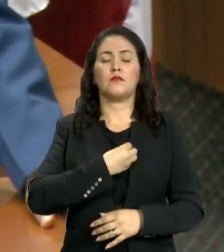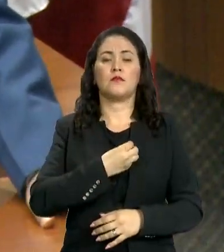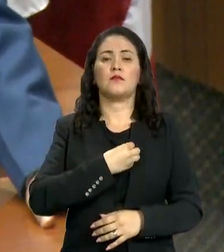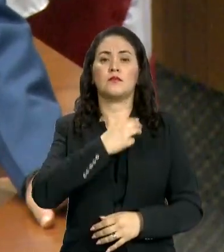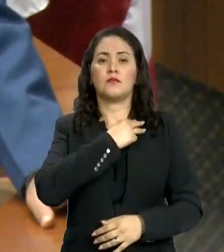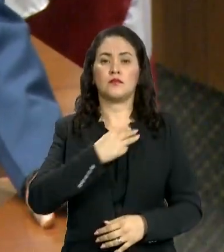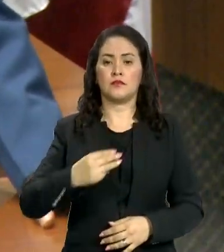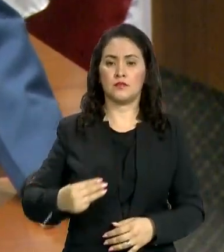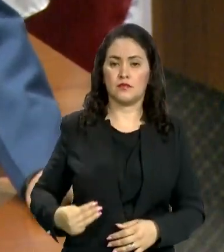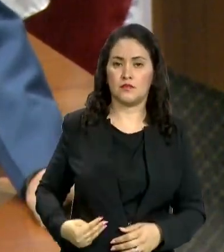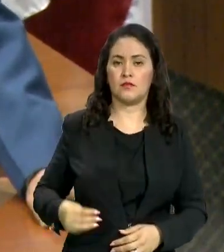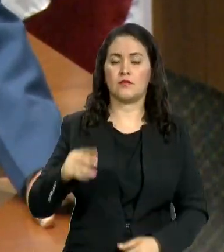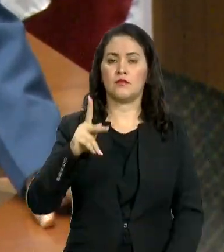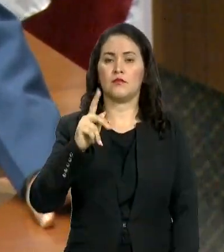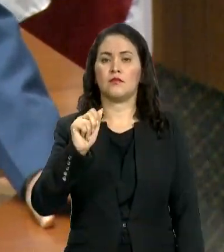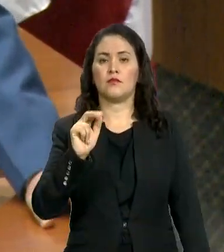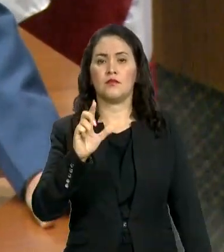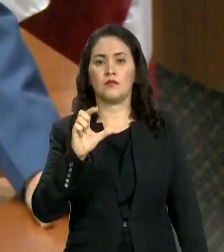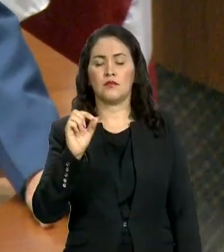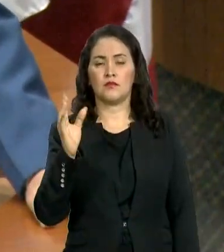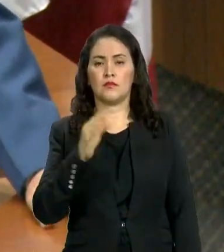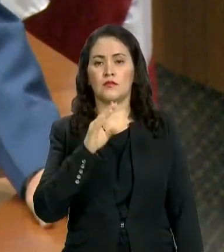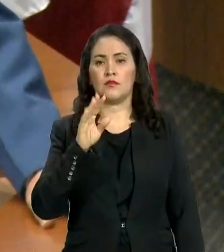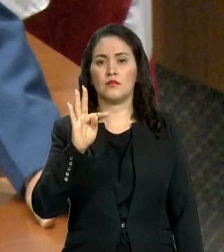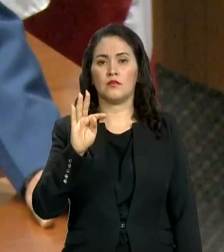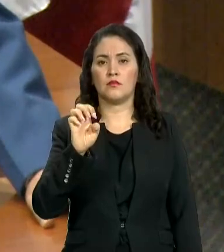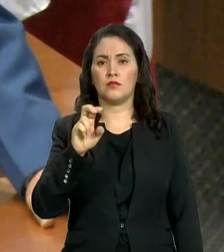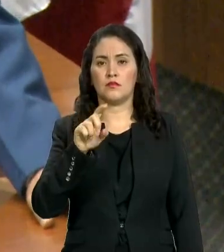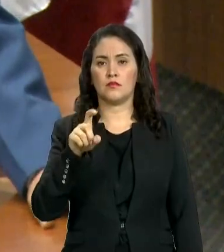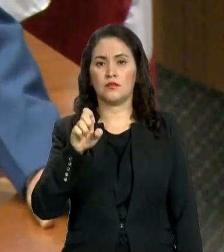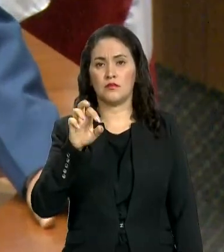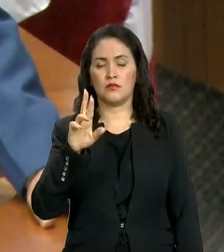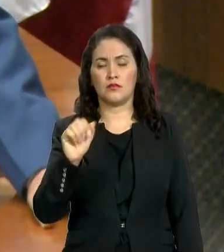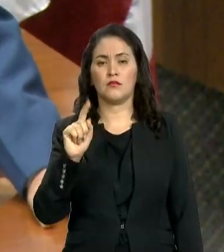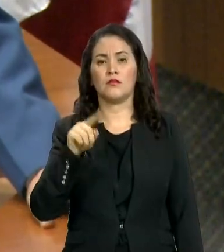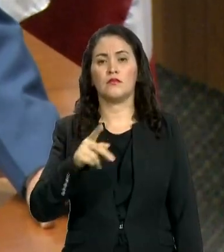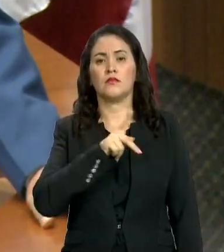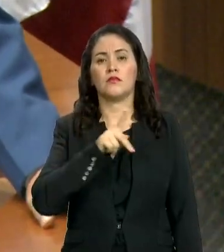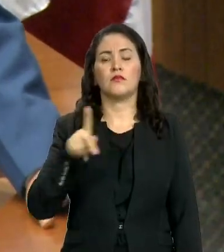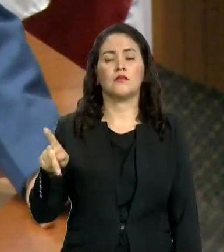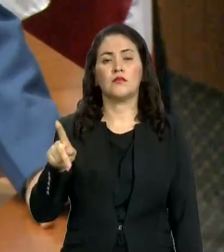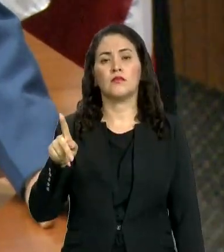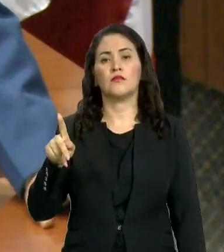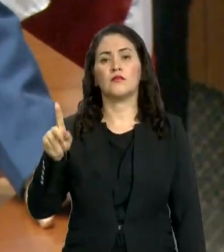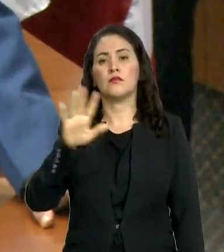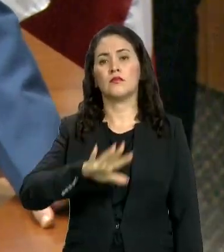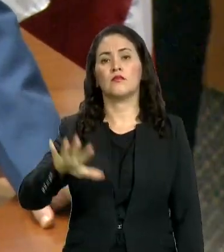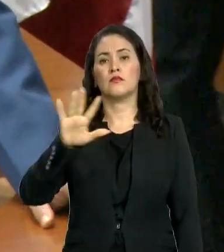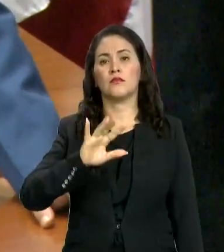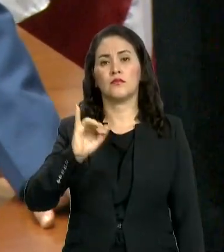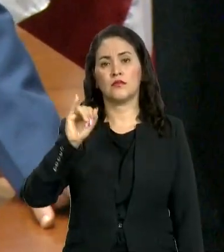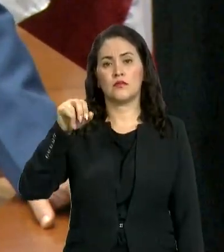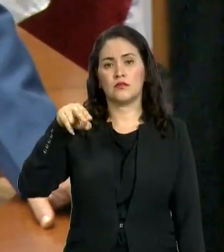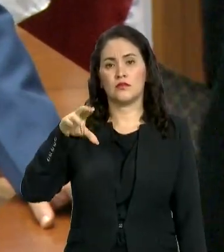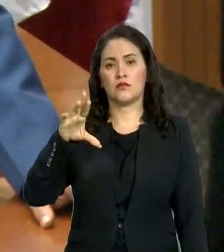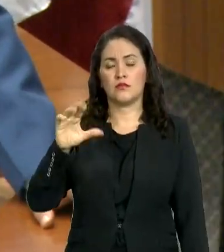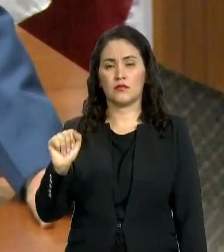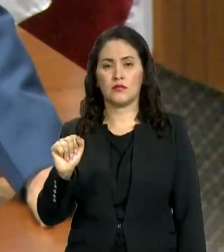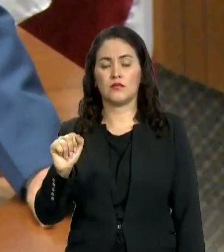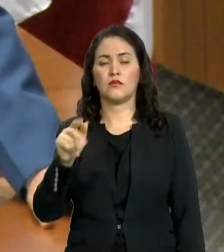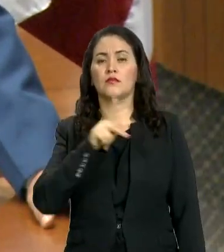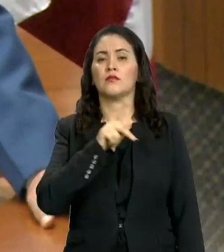Paulo Teixeira do presidente Nacional do INCA do presidente Nacional da Conab da diretora